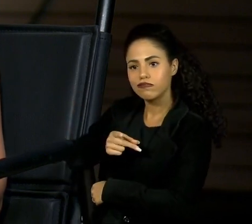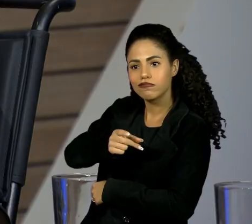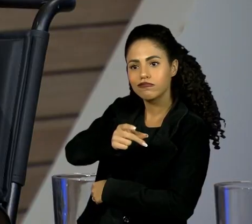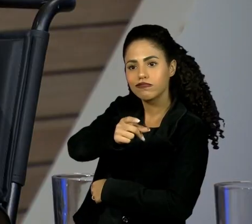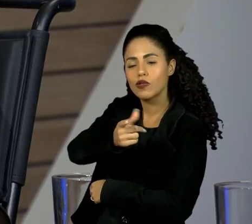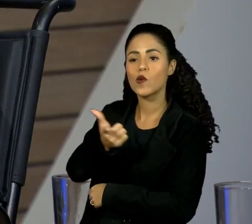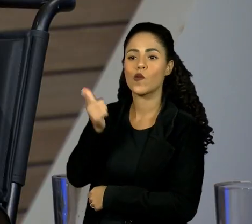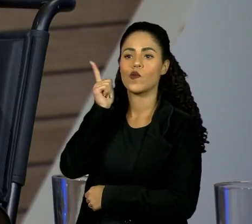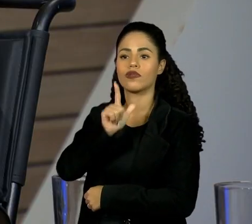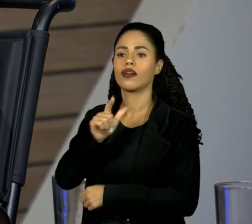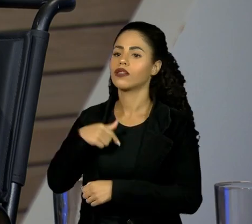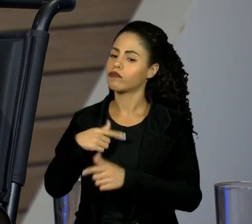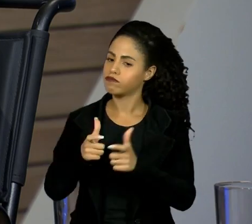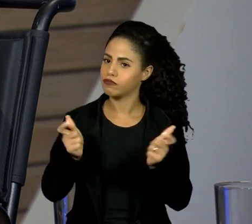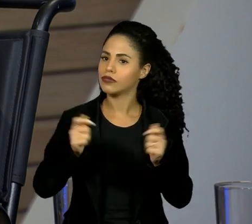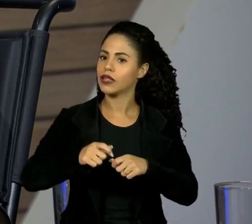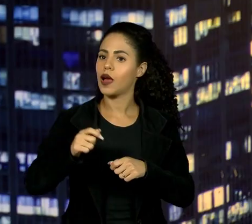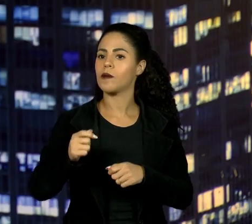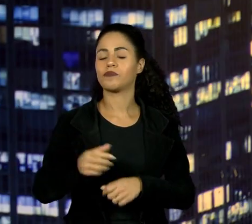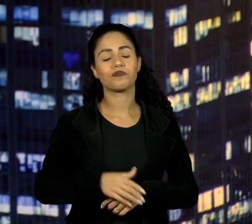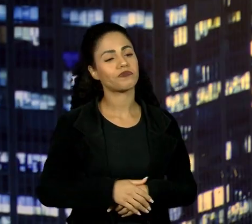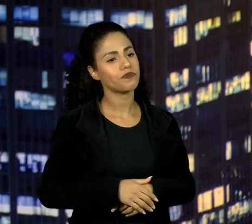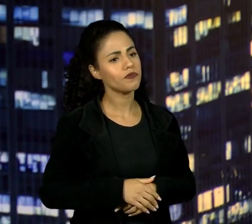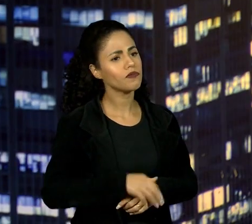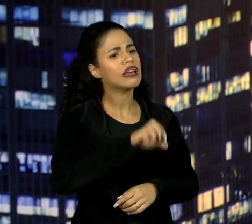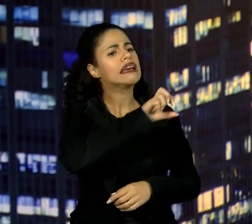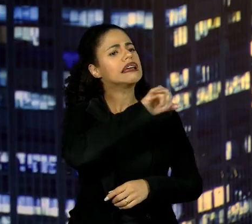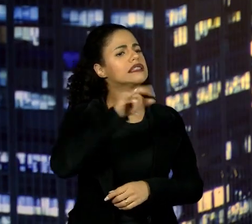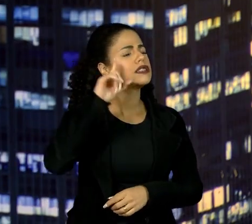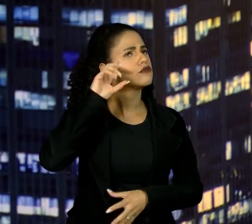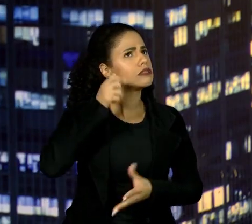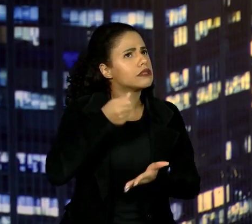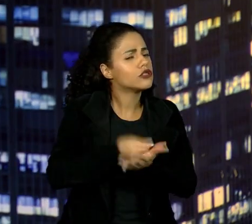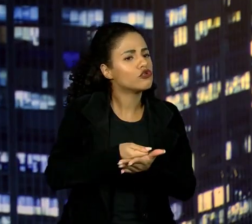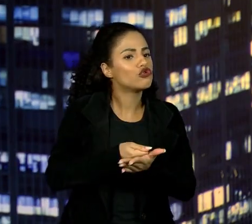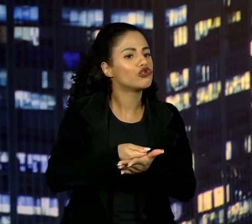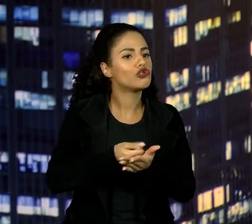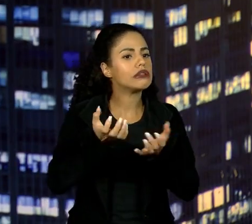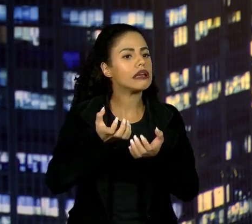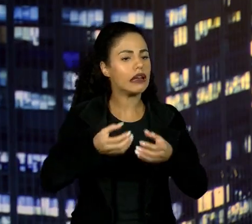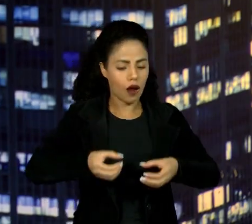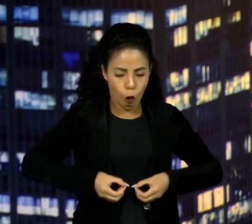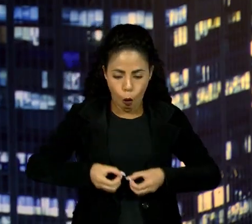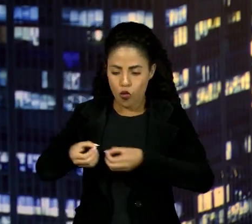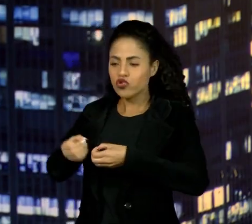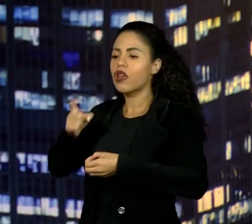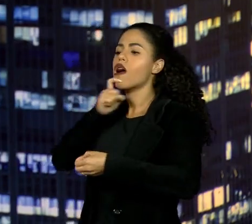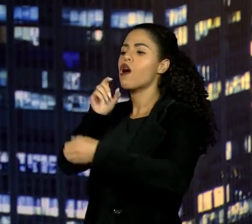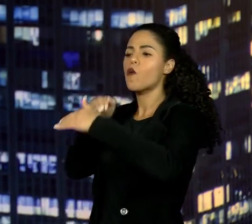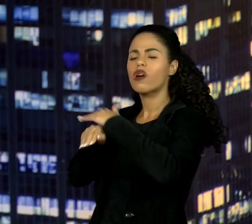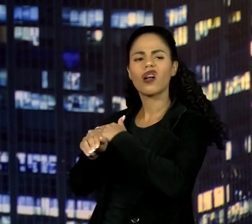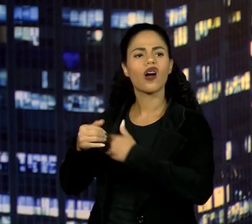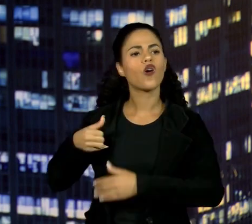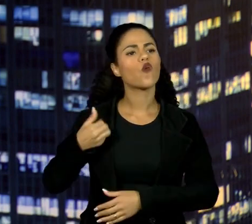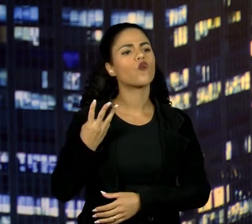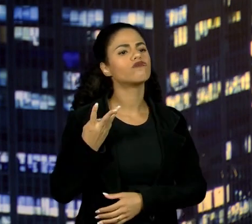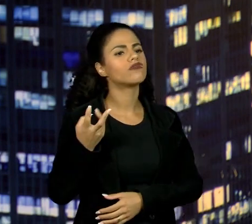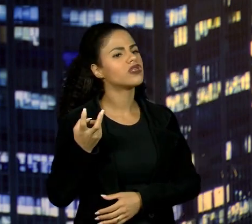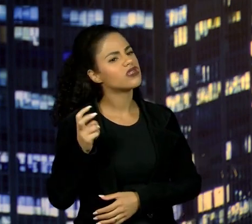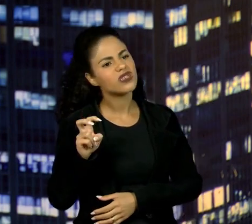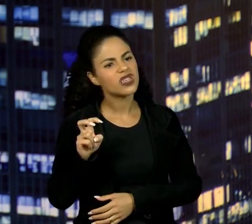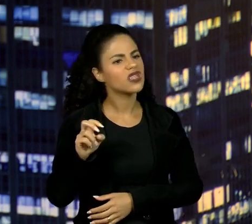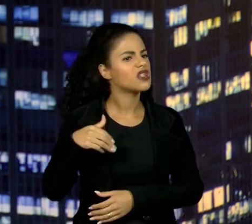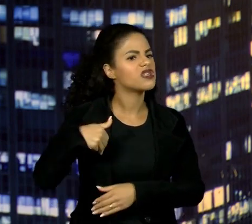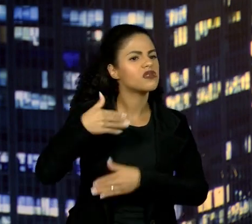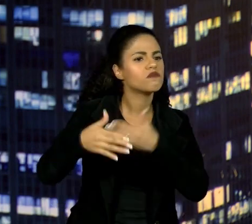gravidez, tudo isso, ela é maior. E aí, se eu decido congelar meus óvulos com 30 anos, vamos supor, tive um filho, decidi congelar com